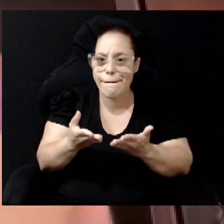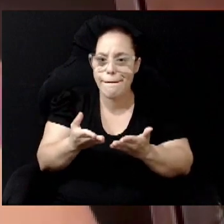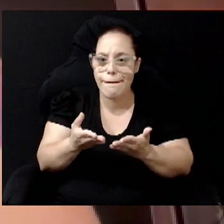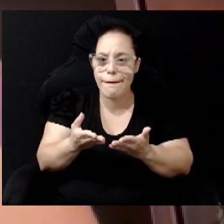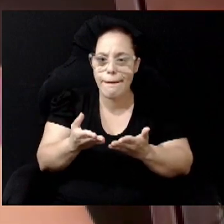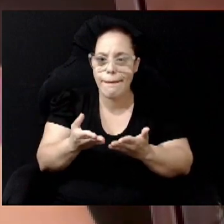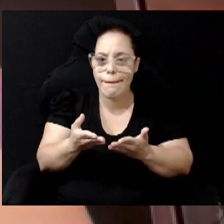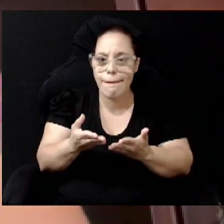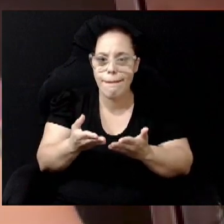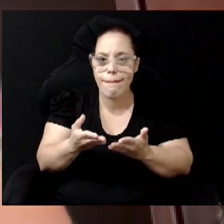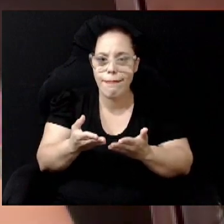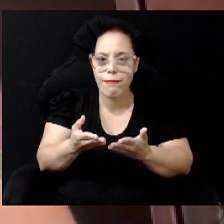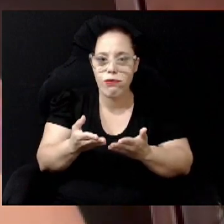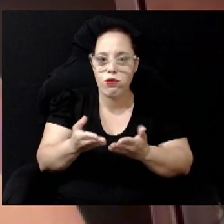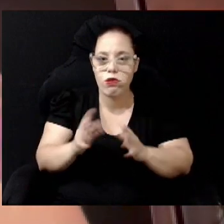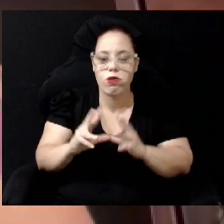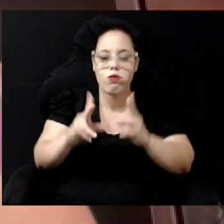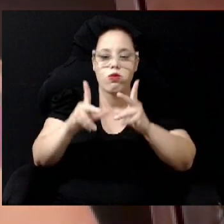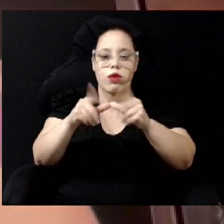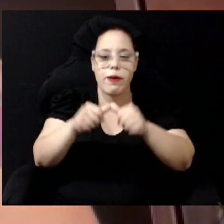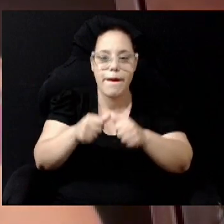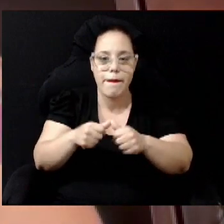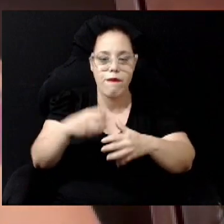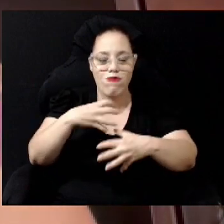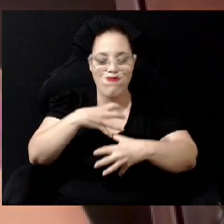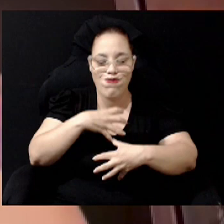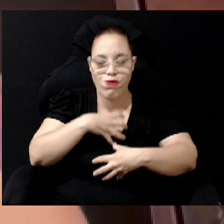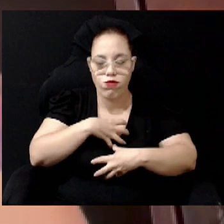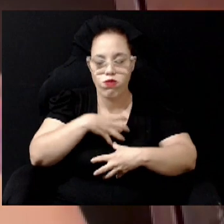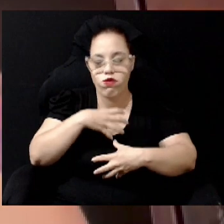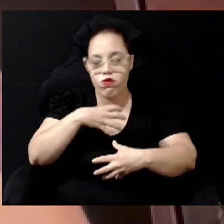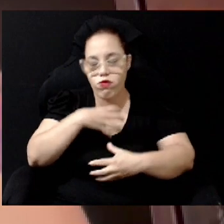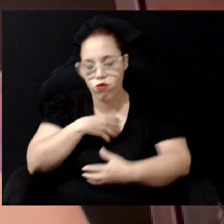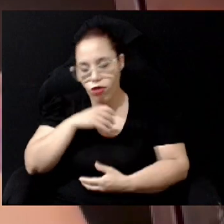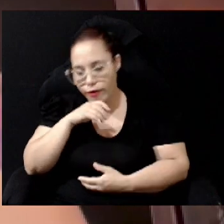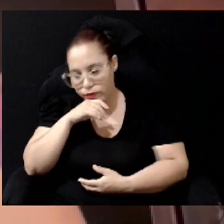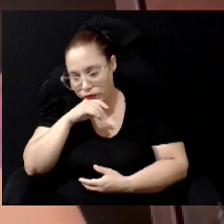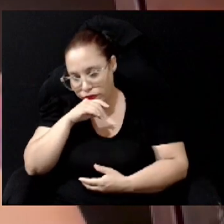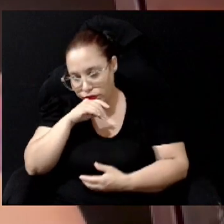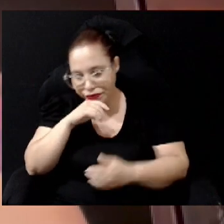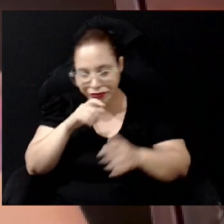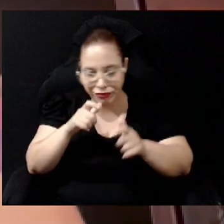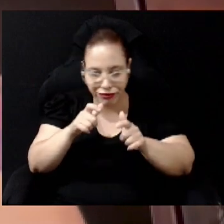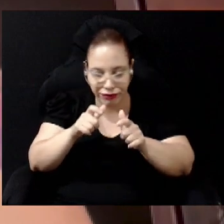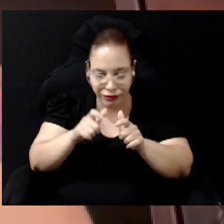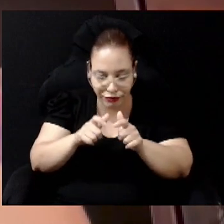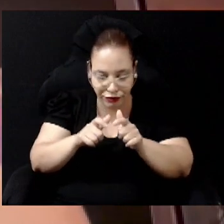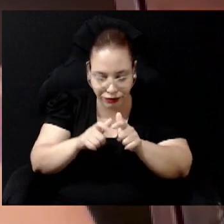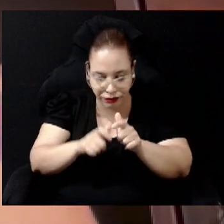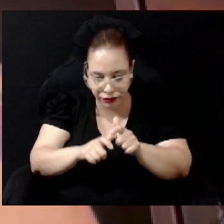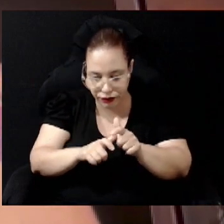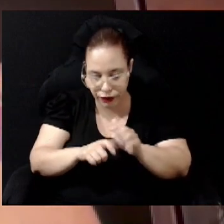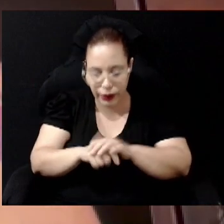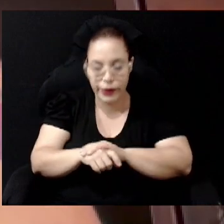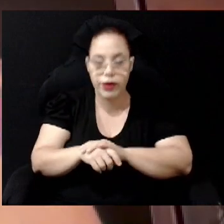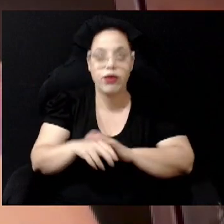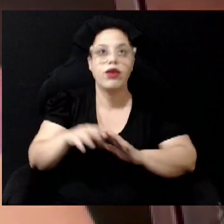de maneira geral, essa sensação, né? Ela começa a diminuir também, né? Porque você se torna